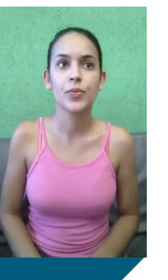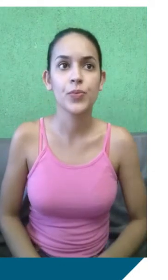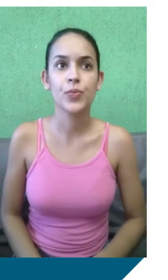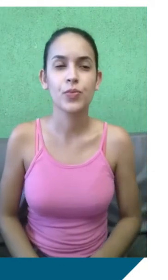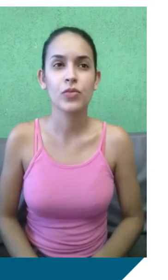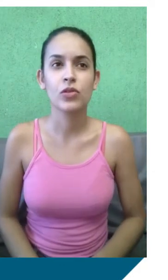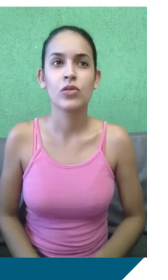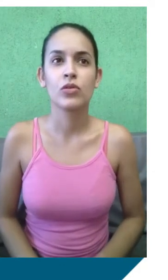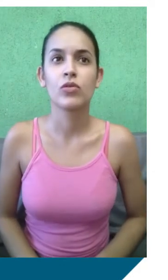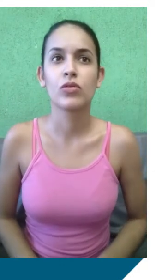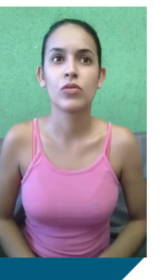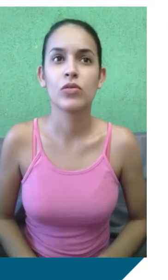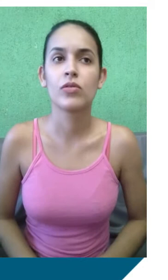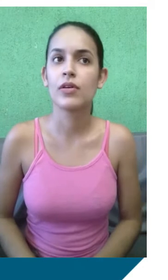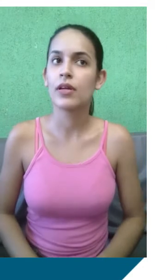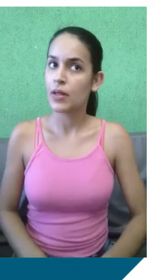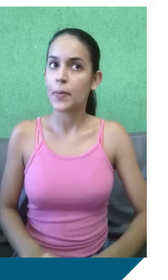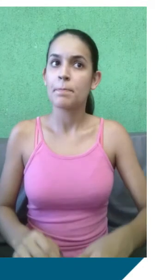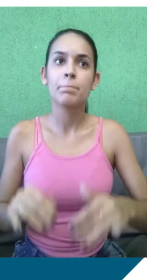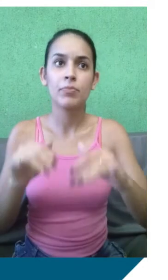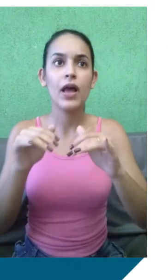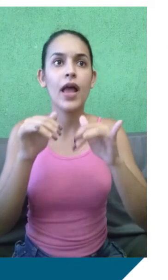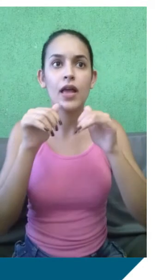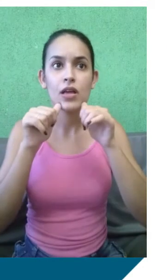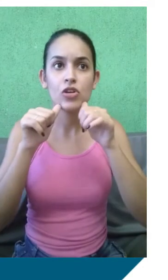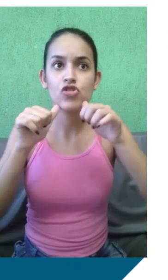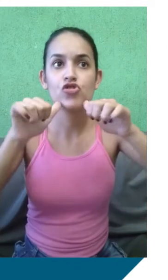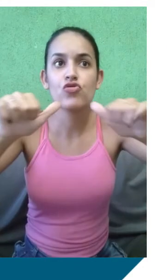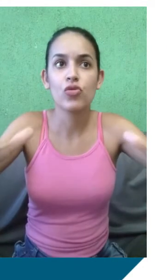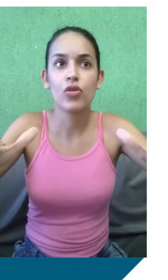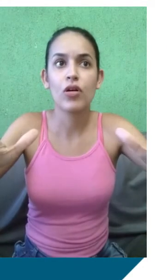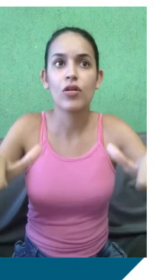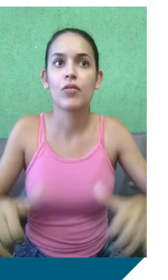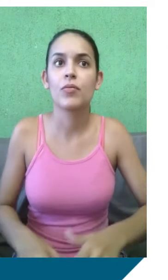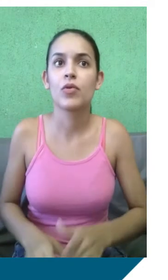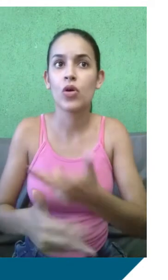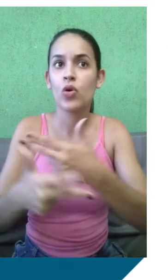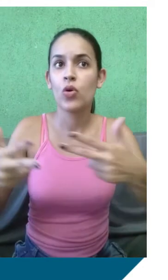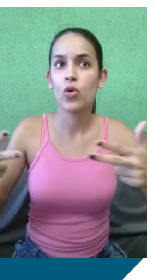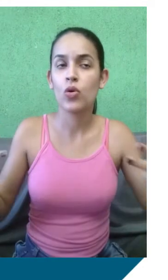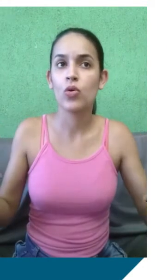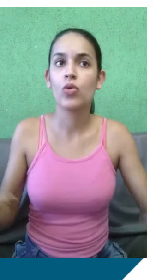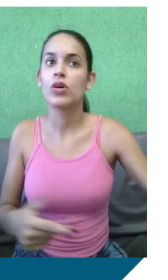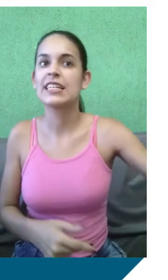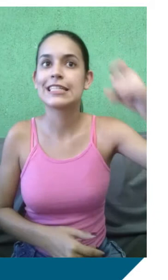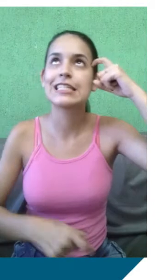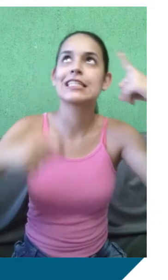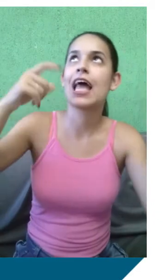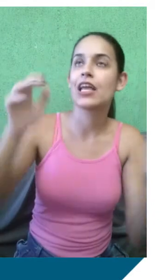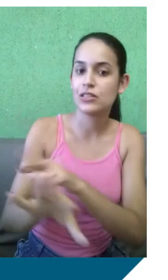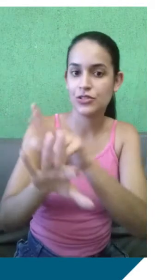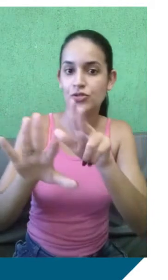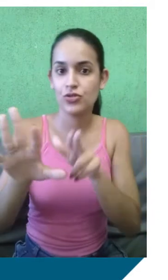o texto da questão está dividido em dois parágrafos. No primeiro parágrafo, o autor afirma que os dois termos citados no